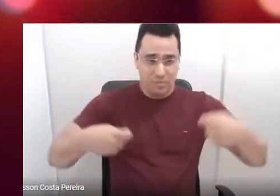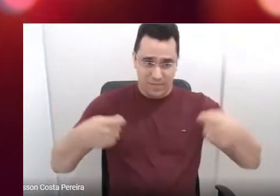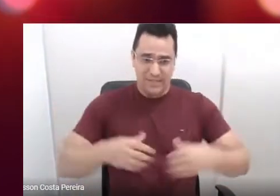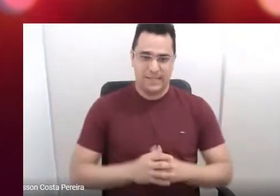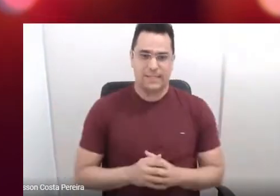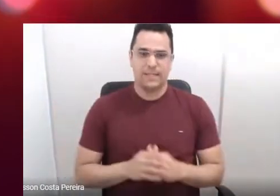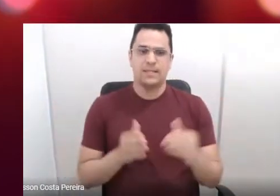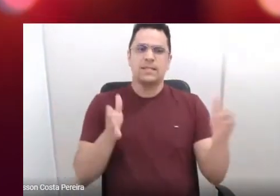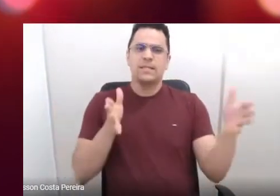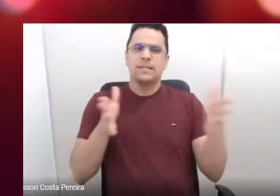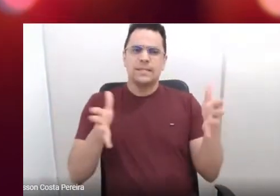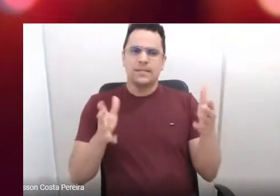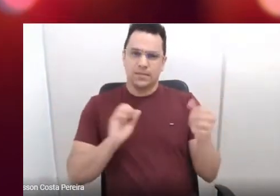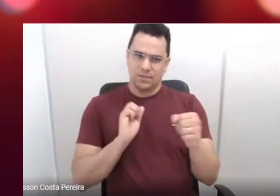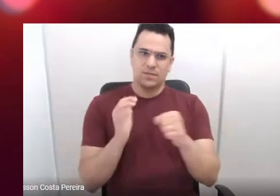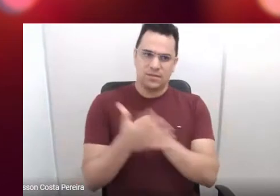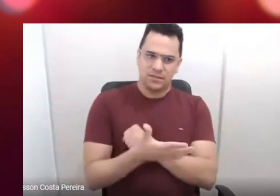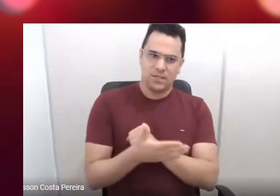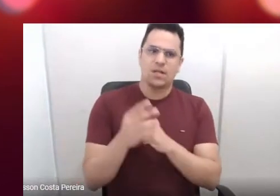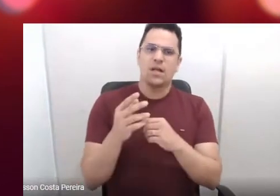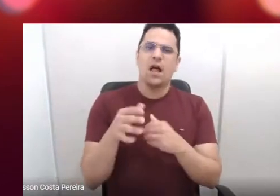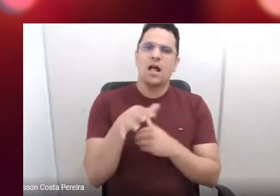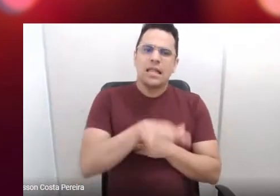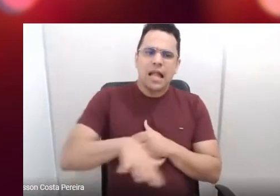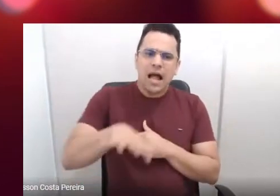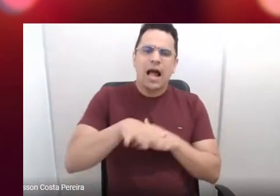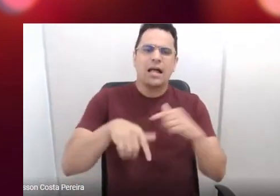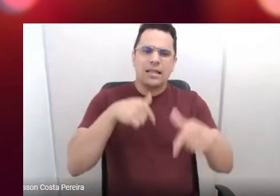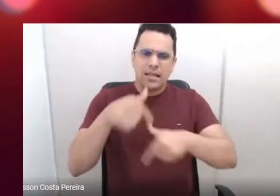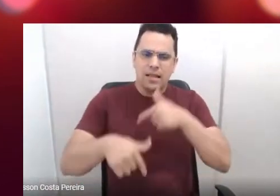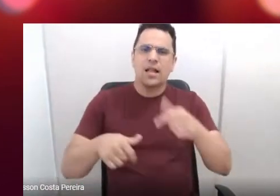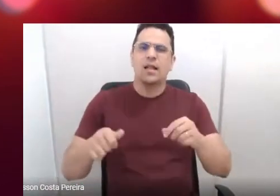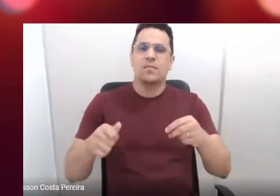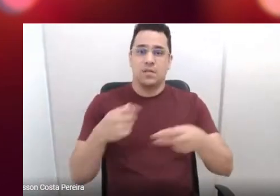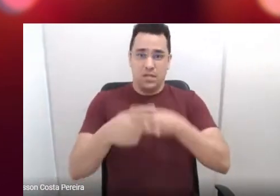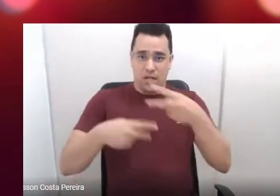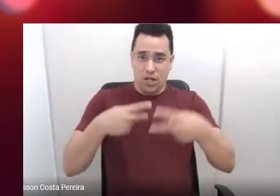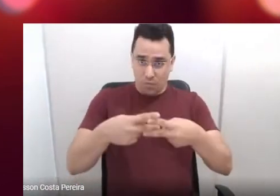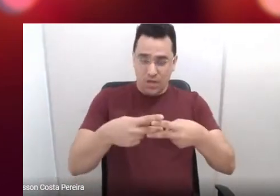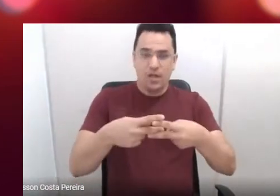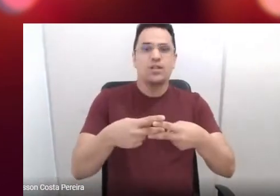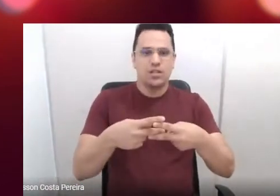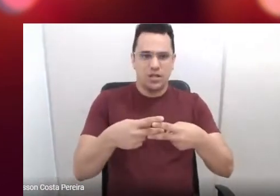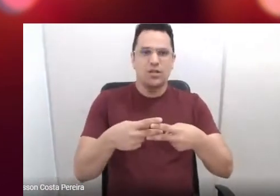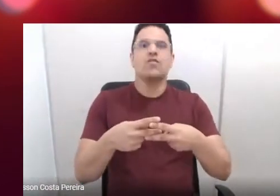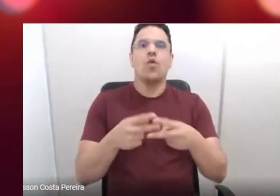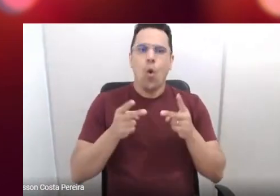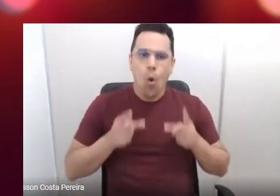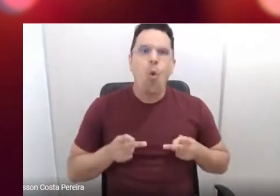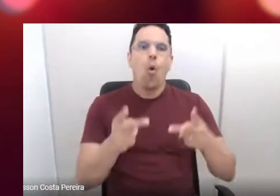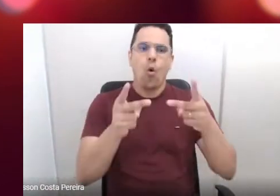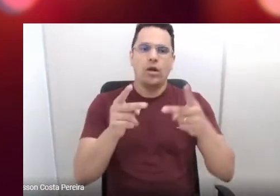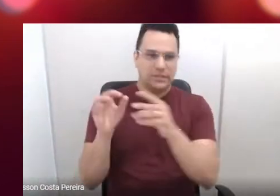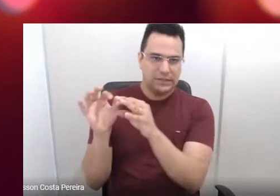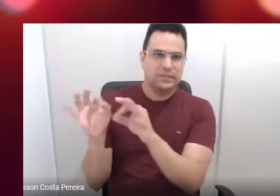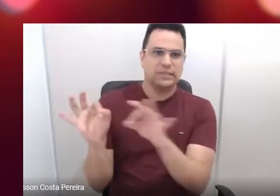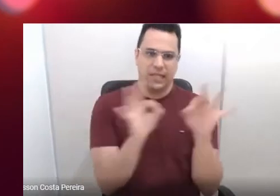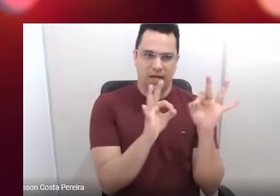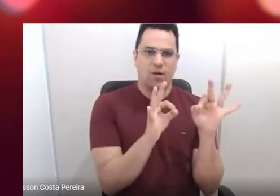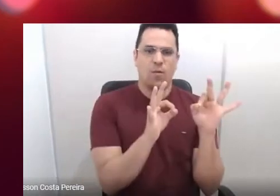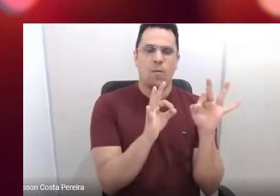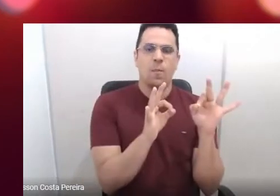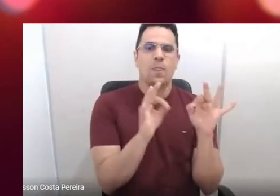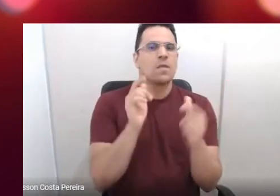Olha, durante a pandemia, os serviços administrativos eles foram todos mantidos integralmente. Como falado